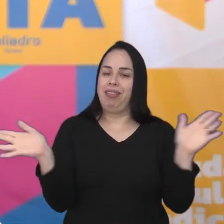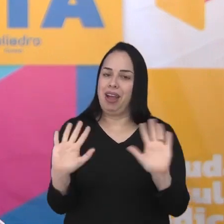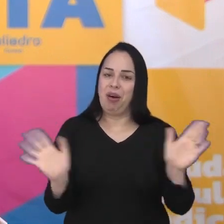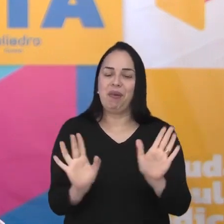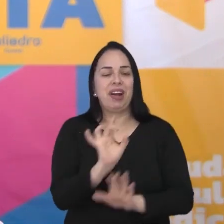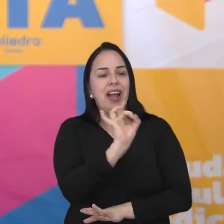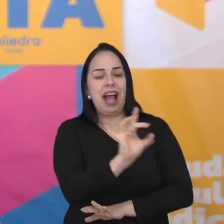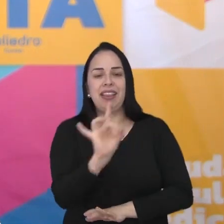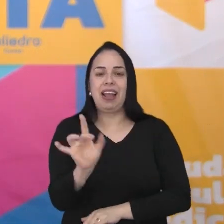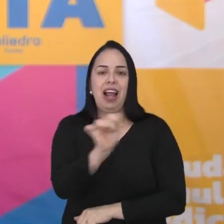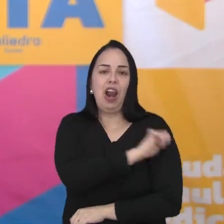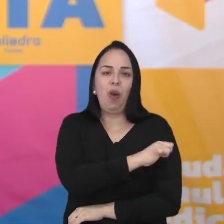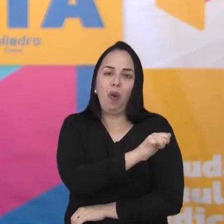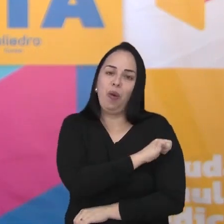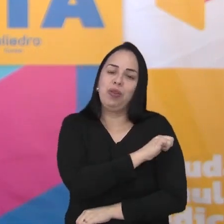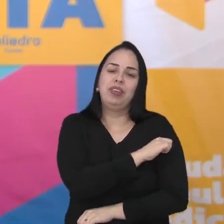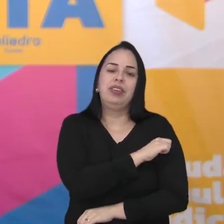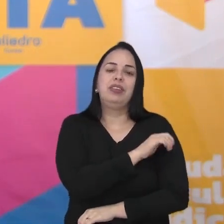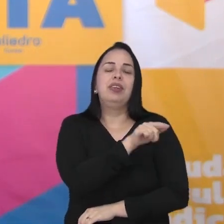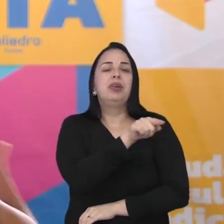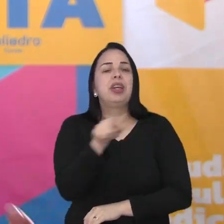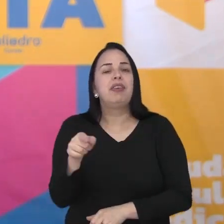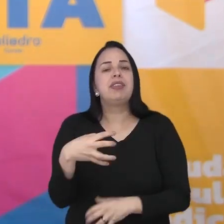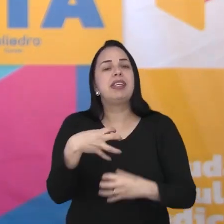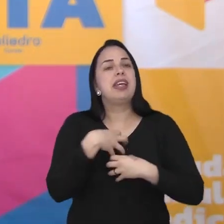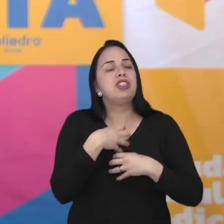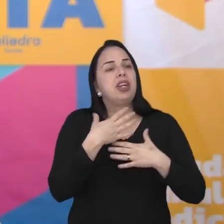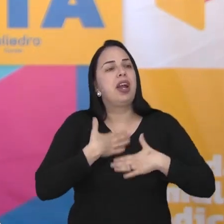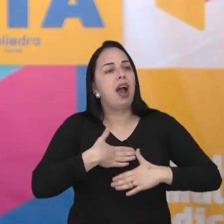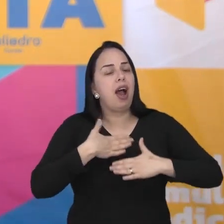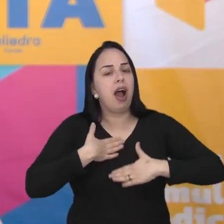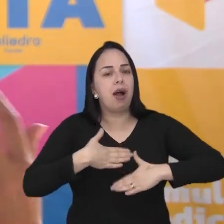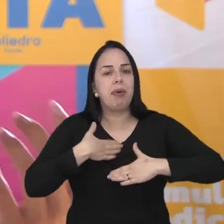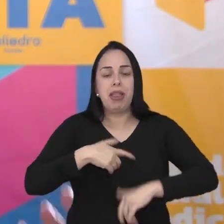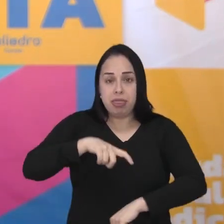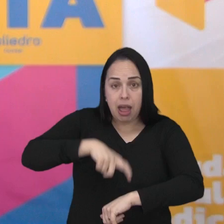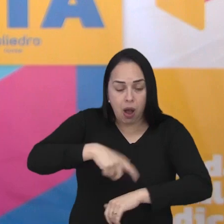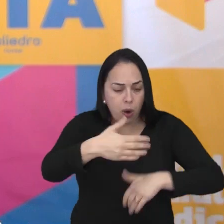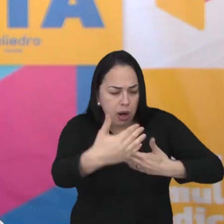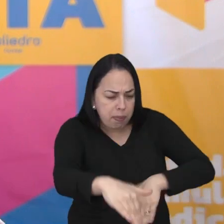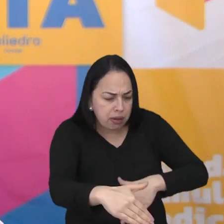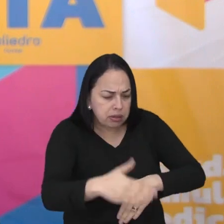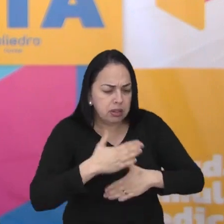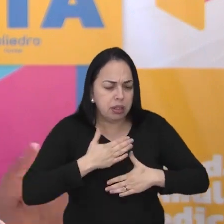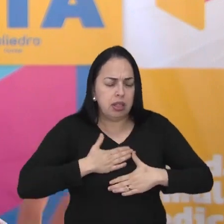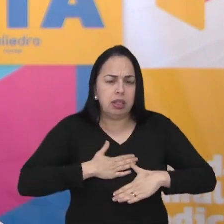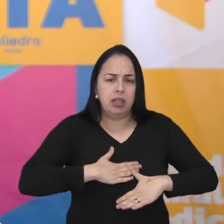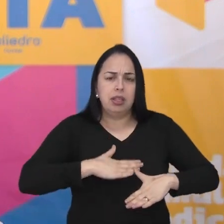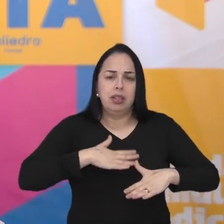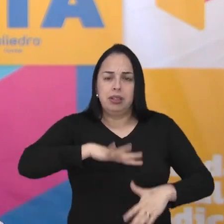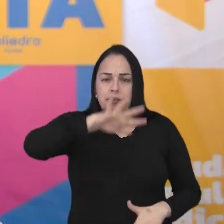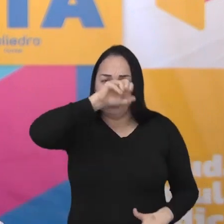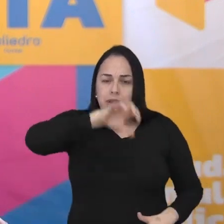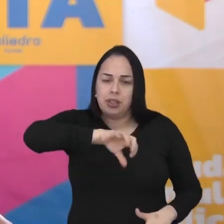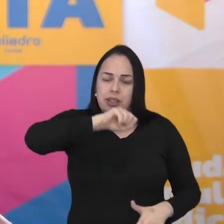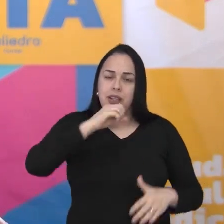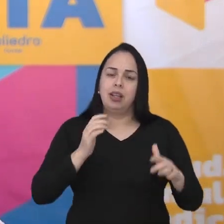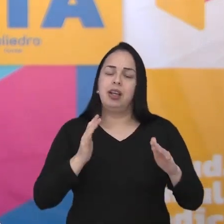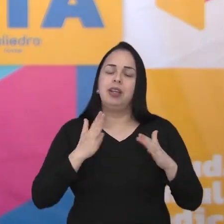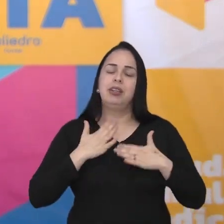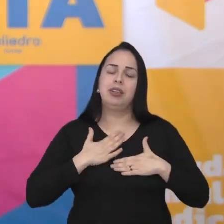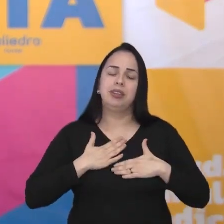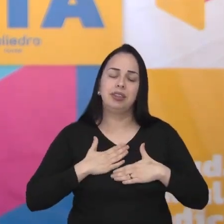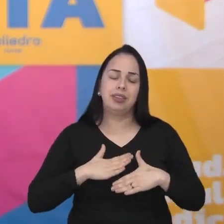gente vai entendendo com cada aluno como ele funciona, então o que te acalma, o que pode fazer com que no momento de prova você consiga dar uma